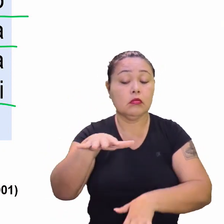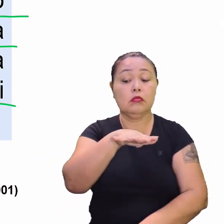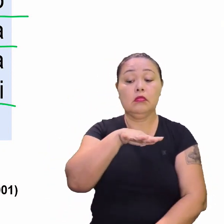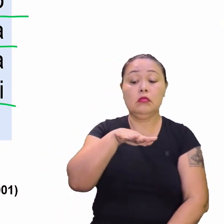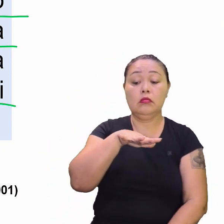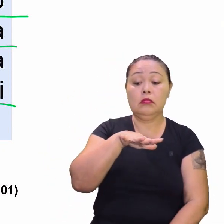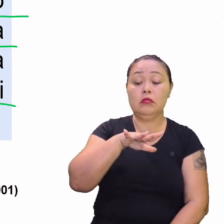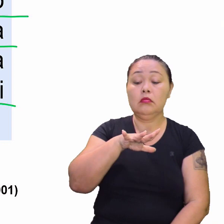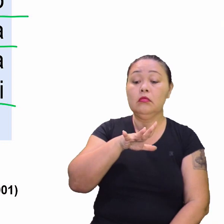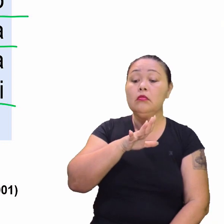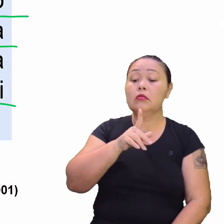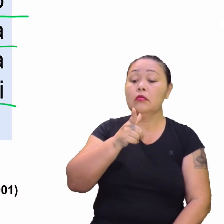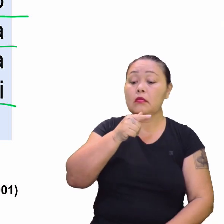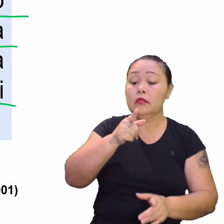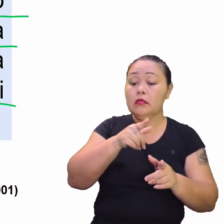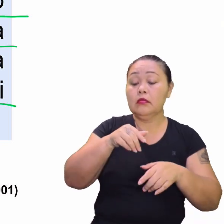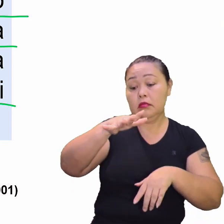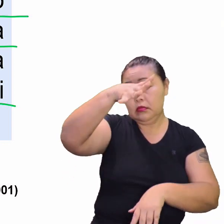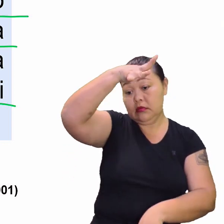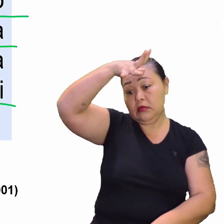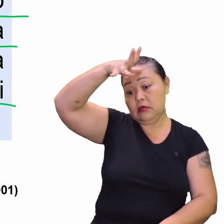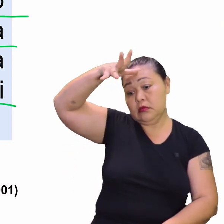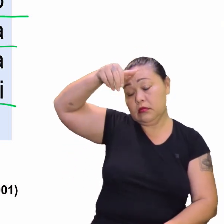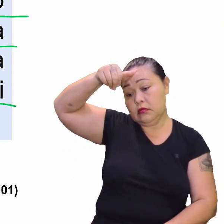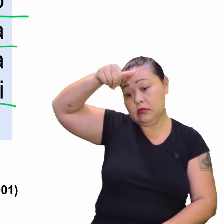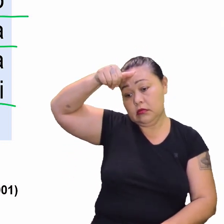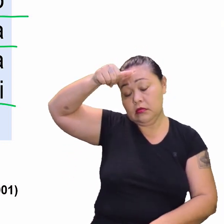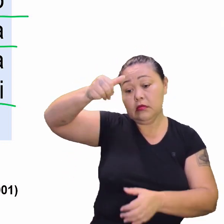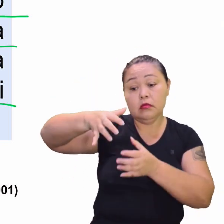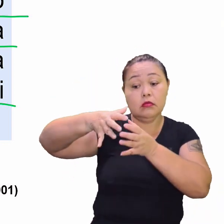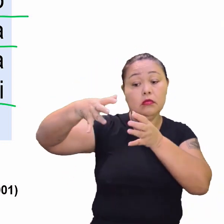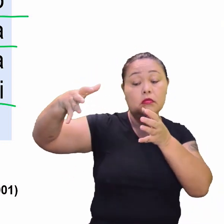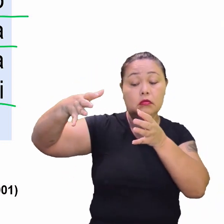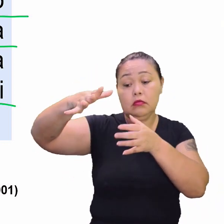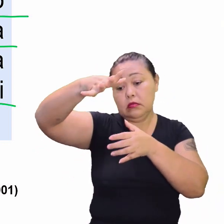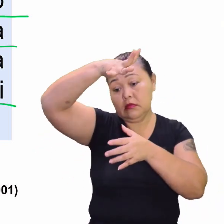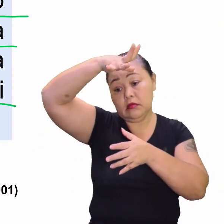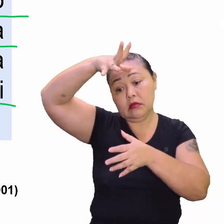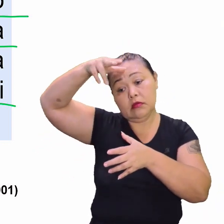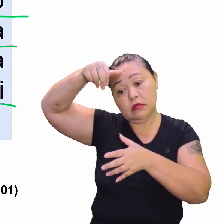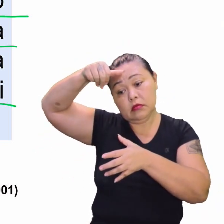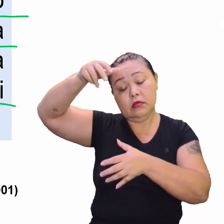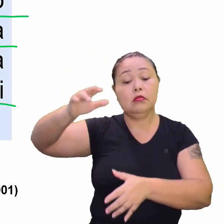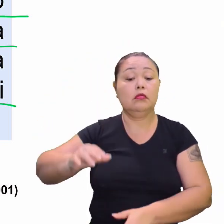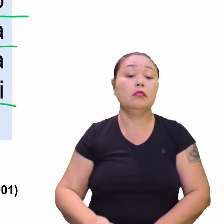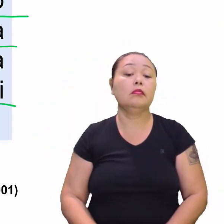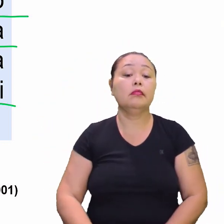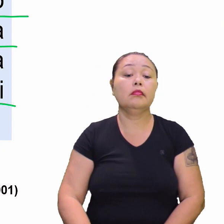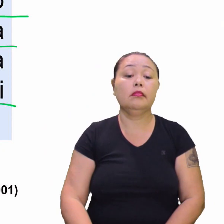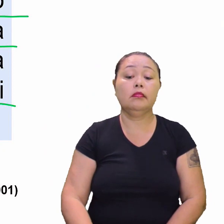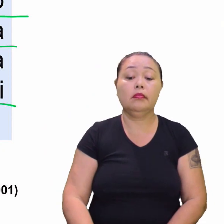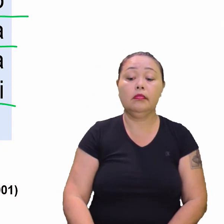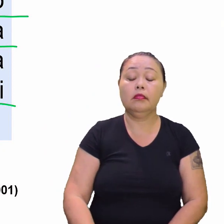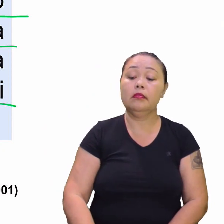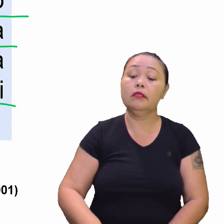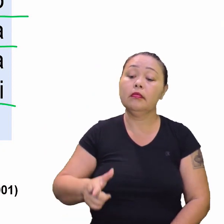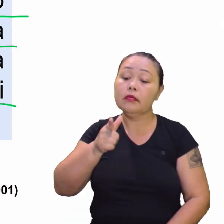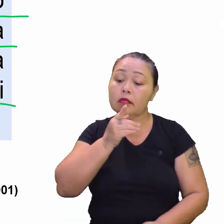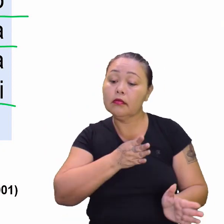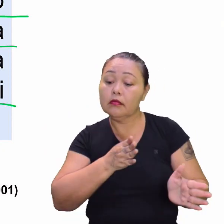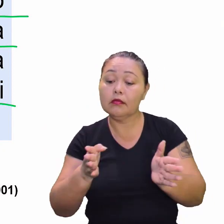região hidrográfica amazônica, que é a bacia maior, bacia amazônica. Exatamente. A bacia do